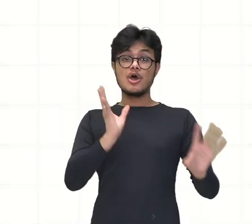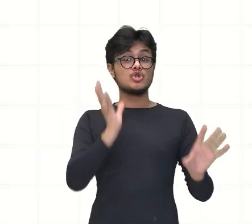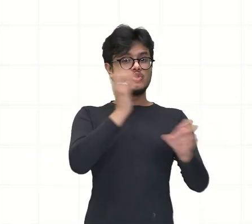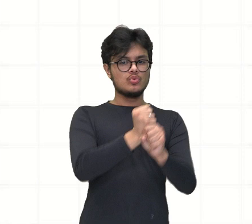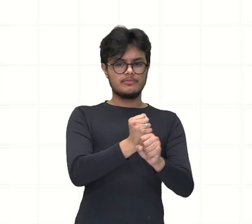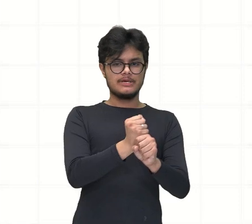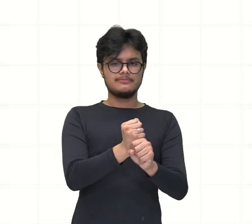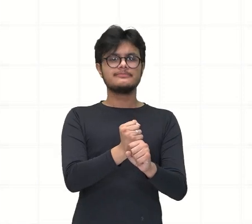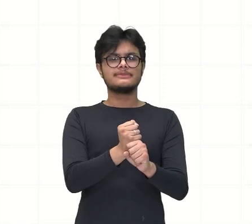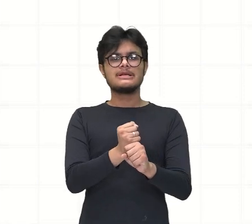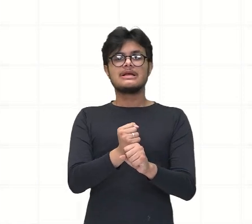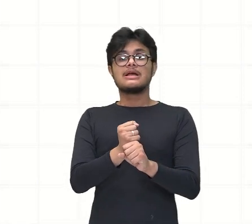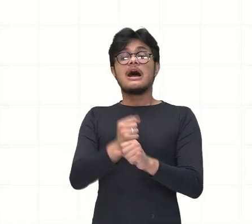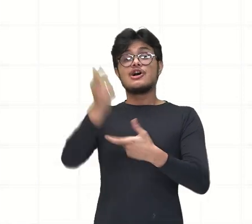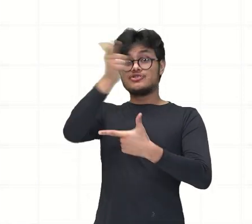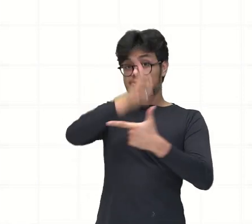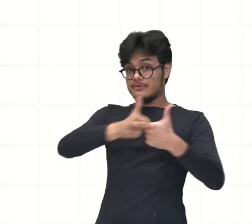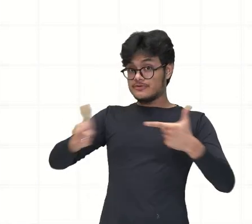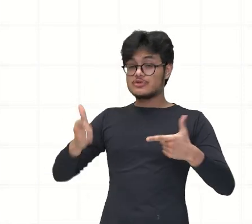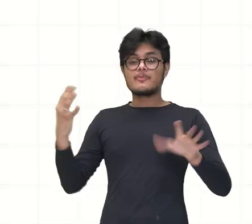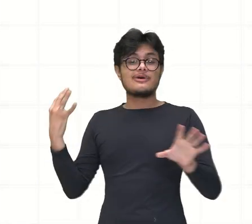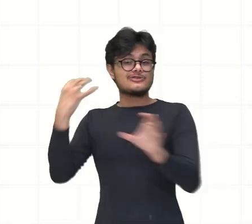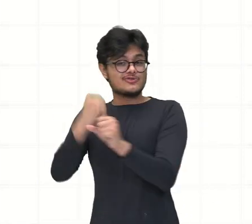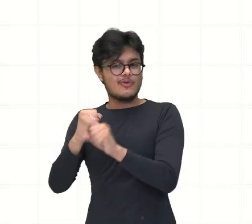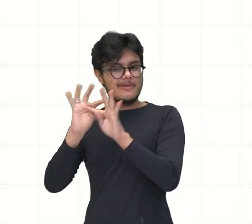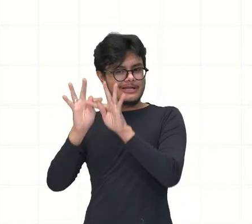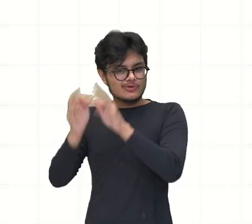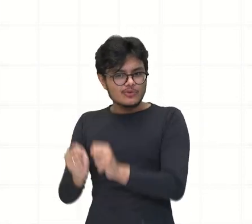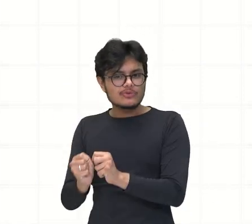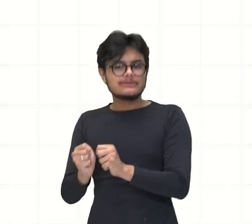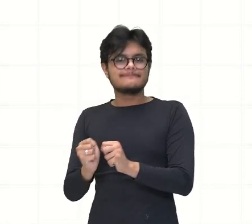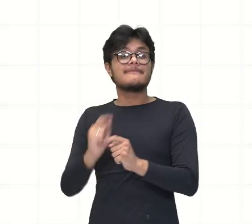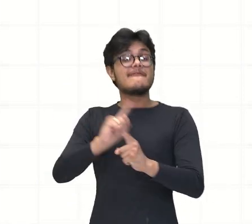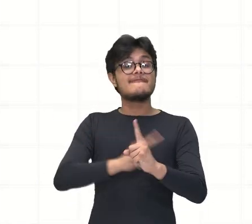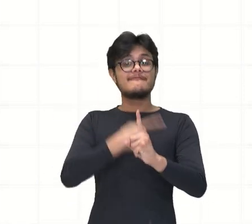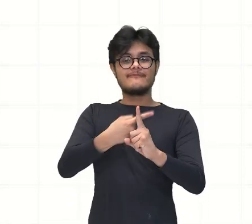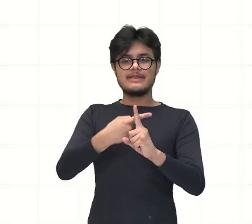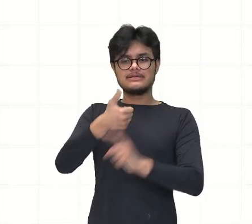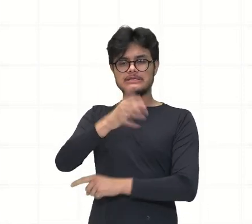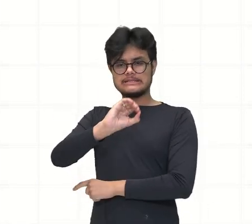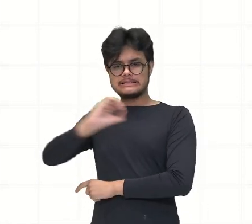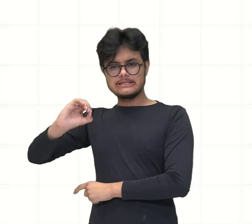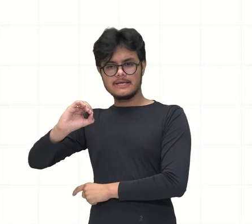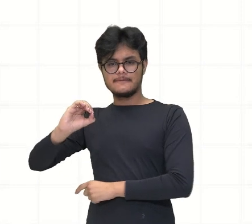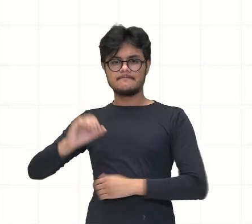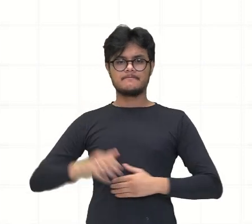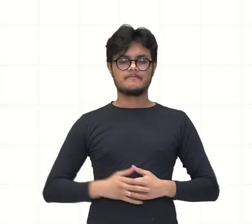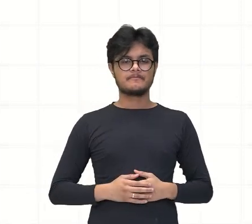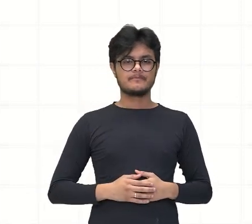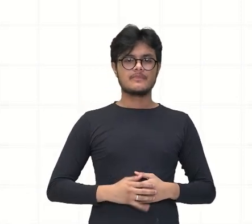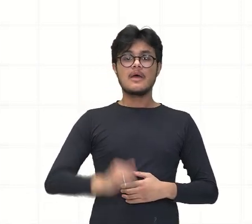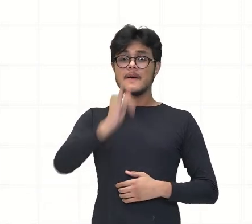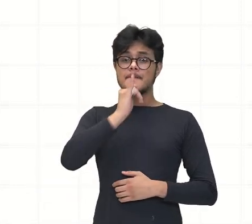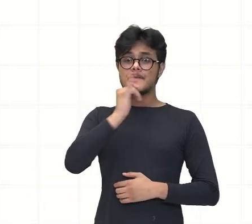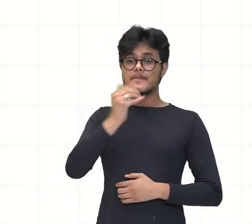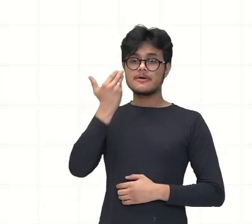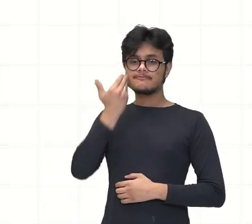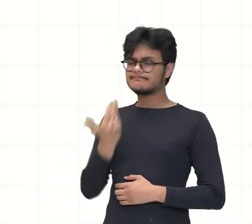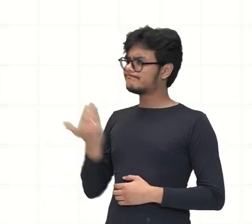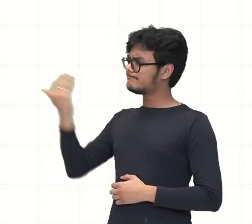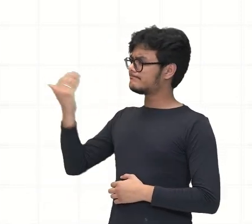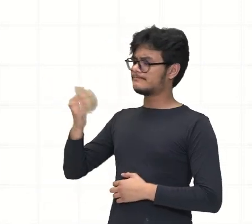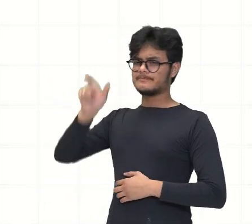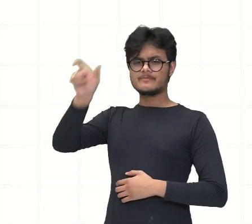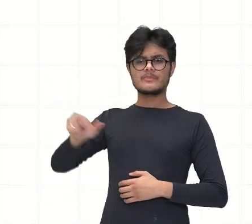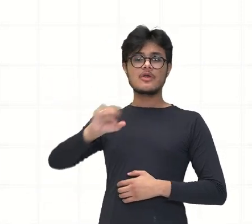absoluta, dividir pelo total e multiplicar por 100. Beleza? Então, nós tivemos aqui o exemplo da dona